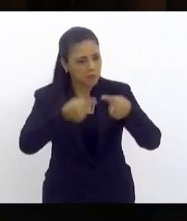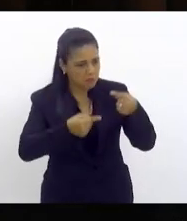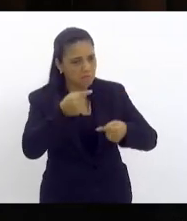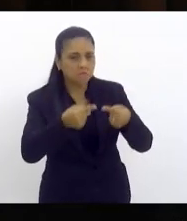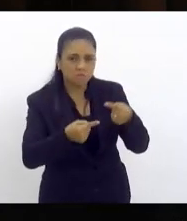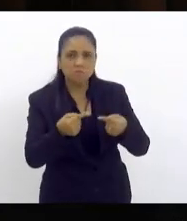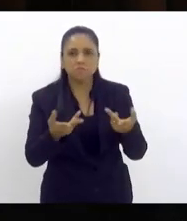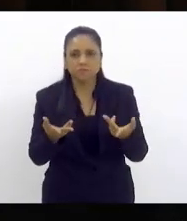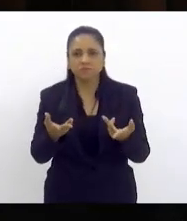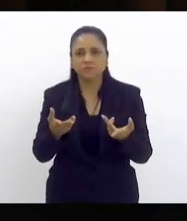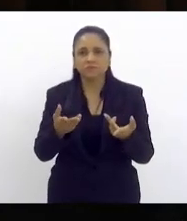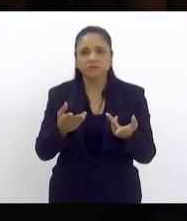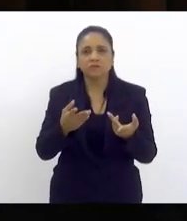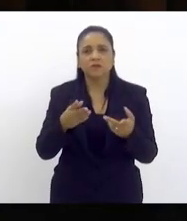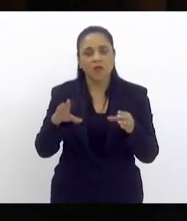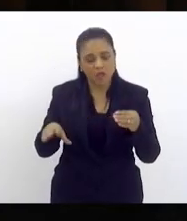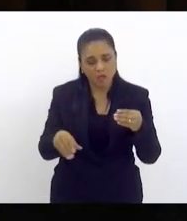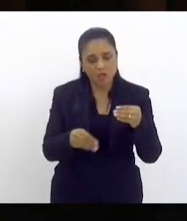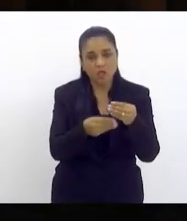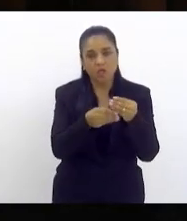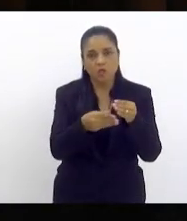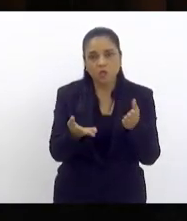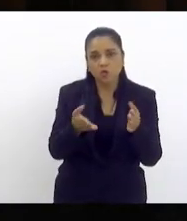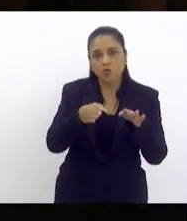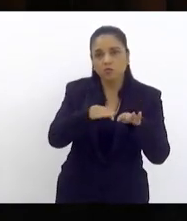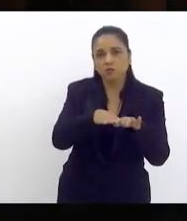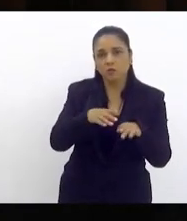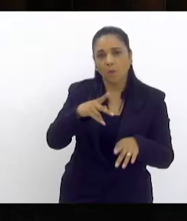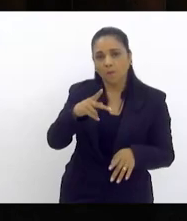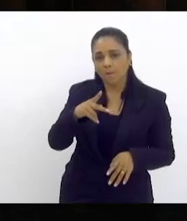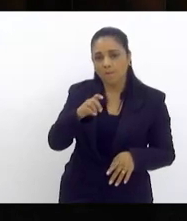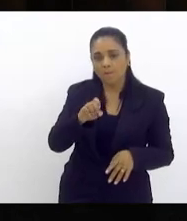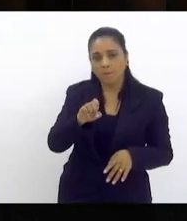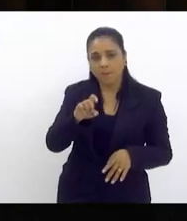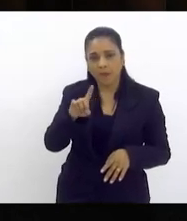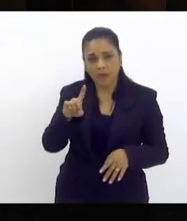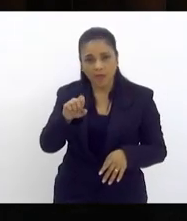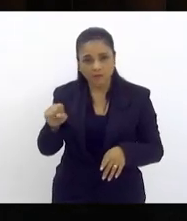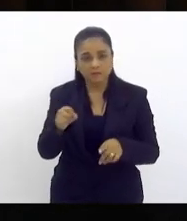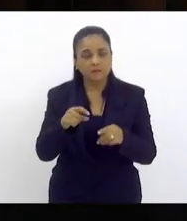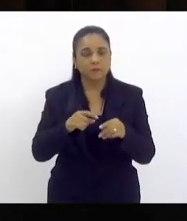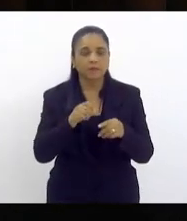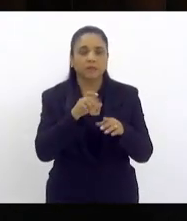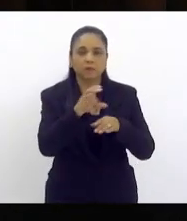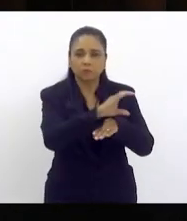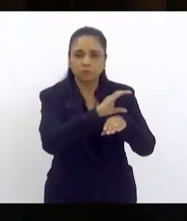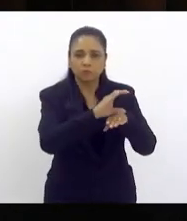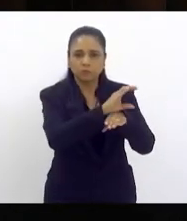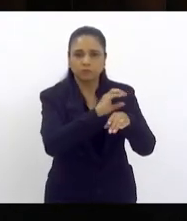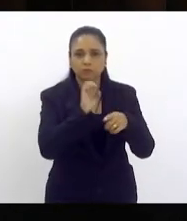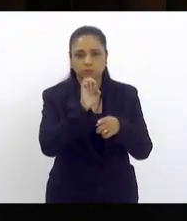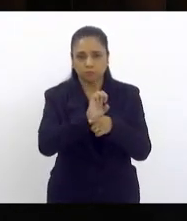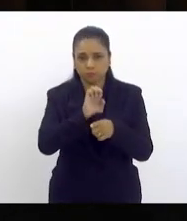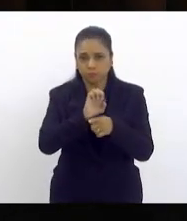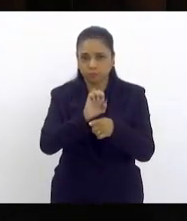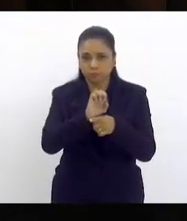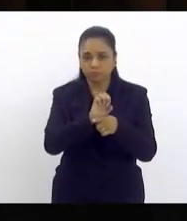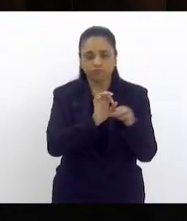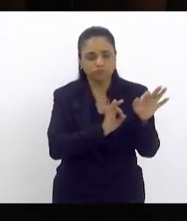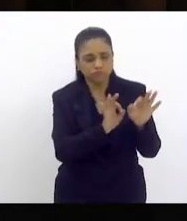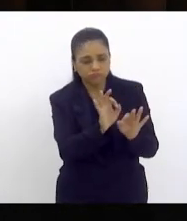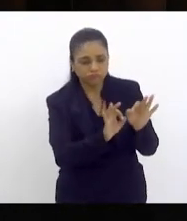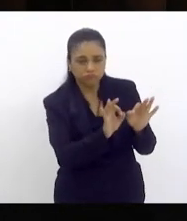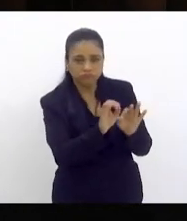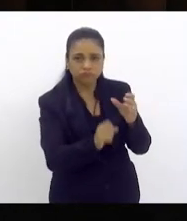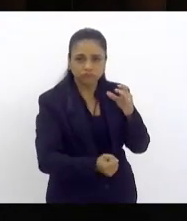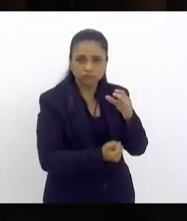a inclusão do PEDES, como já disse aqui, na Constituição Estadual, que obrigou o governo a criar esse plano de